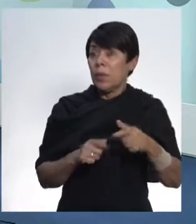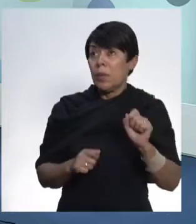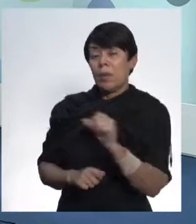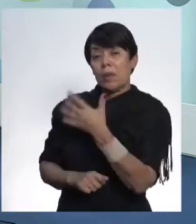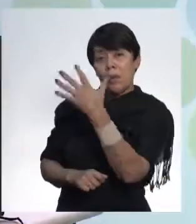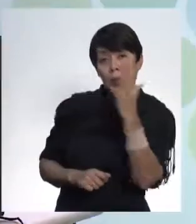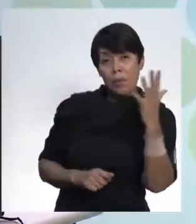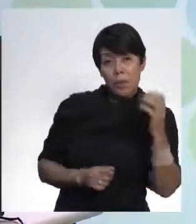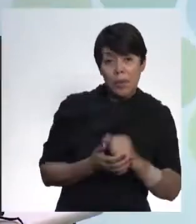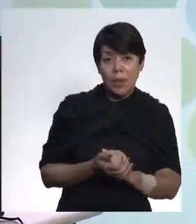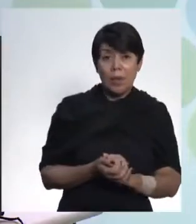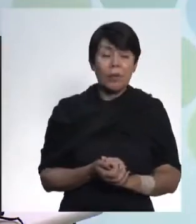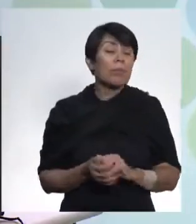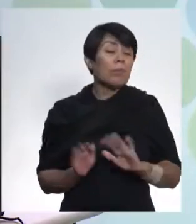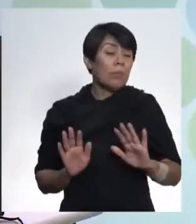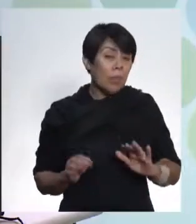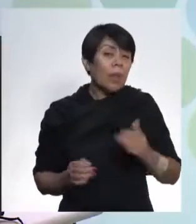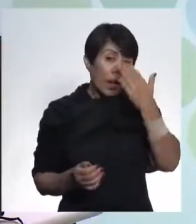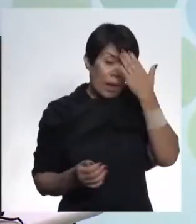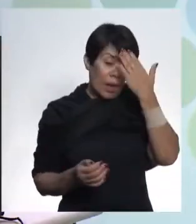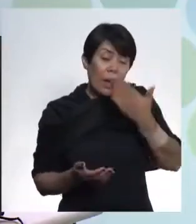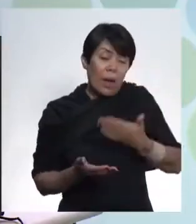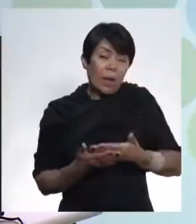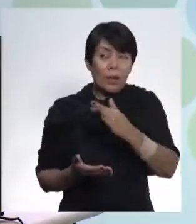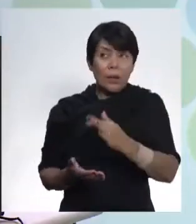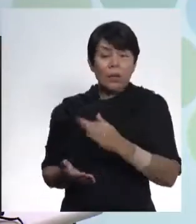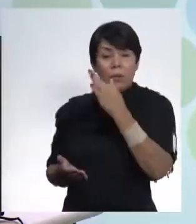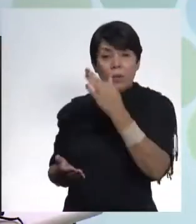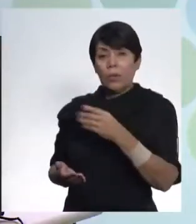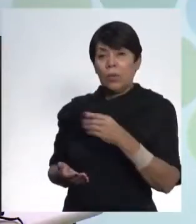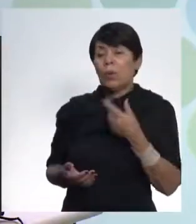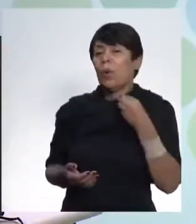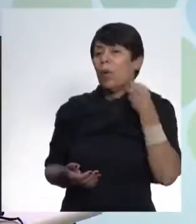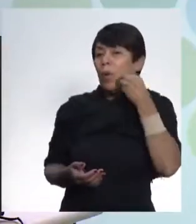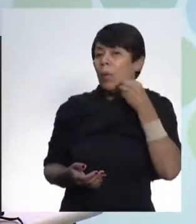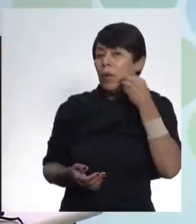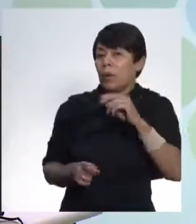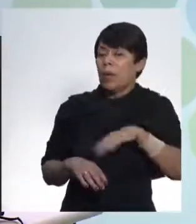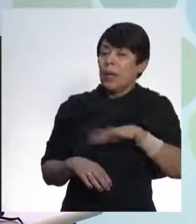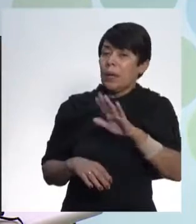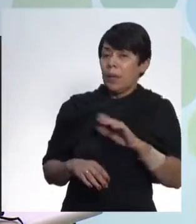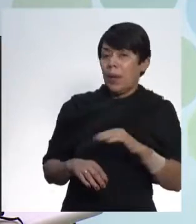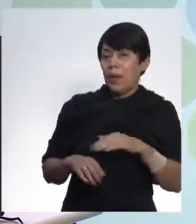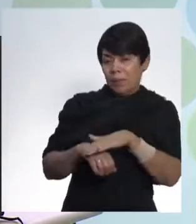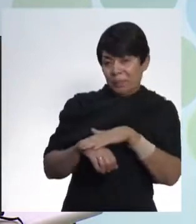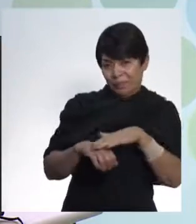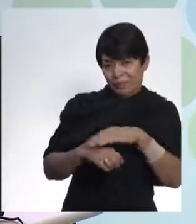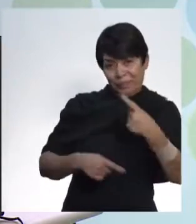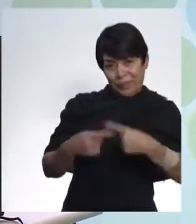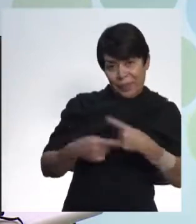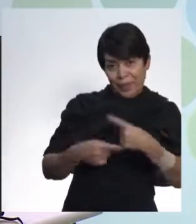Então, acredito que a gente terá outras oportunidades para conversar cada vez mais. E